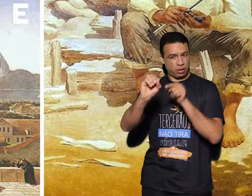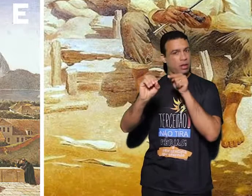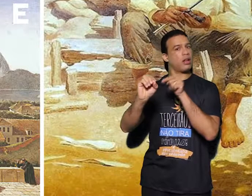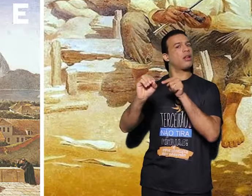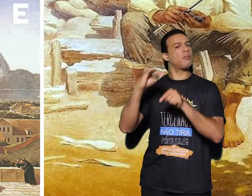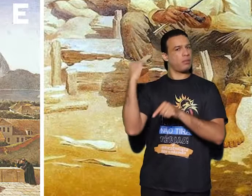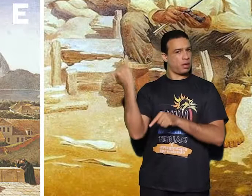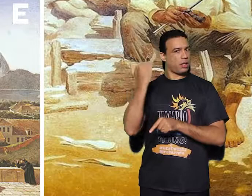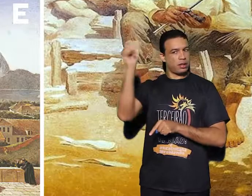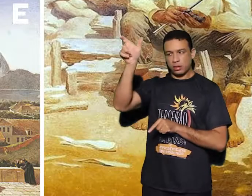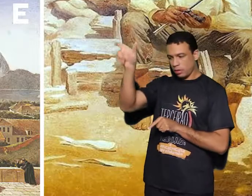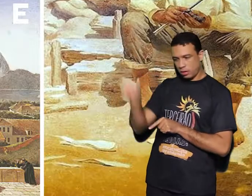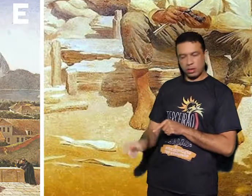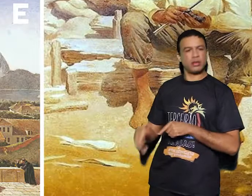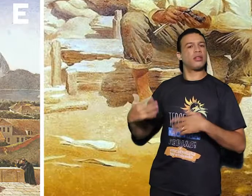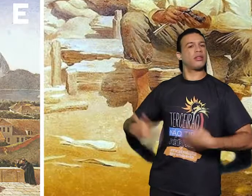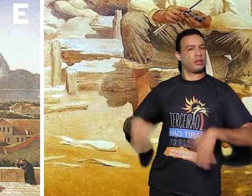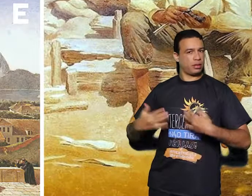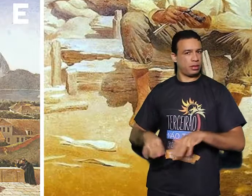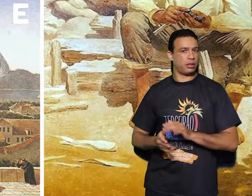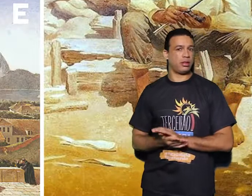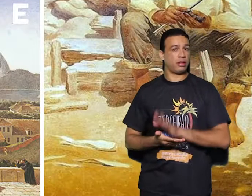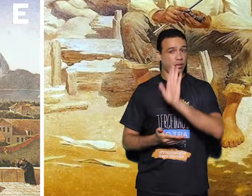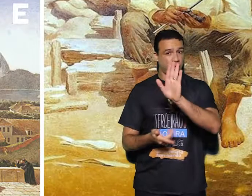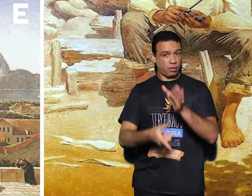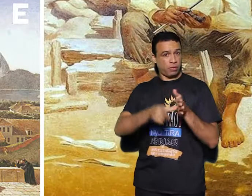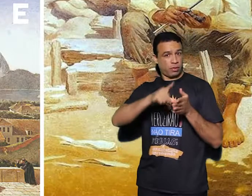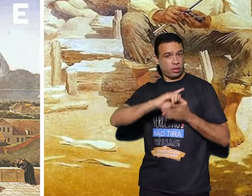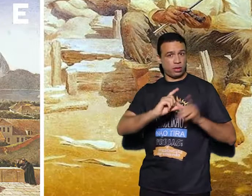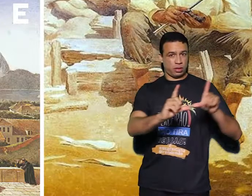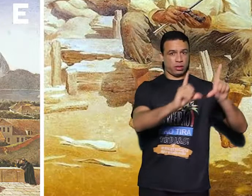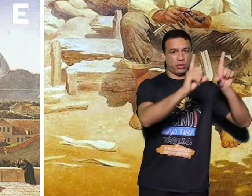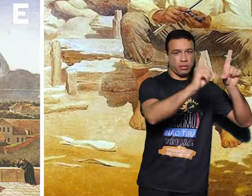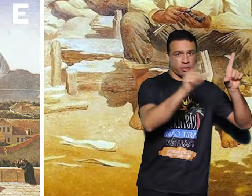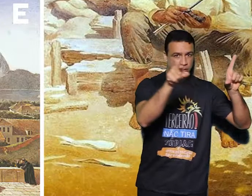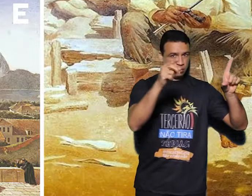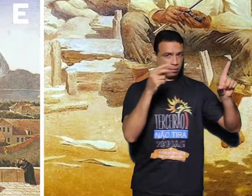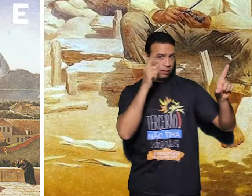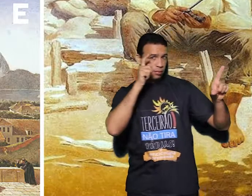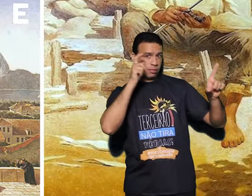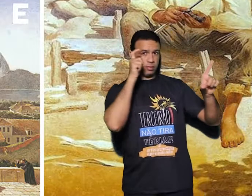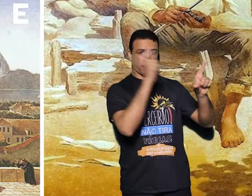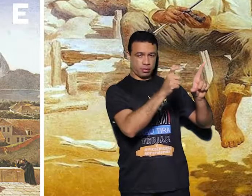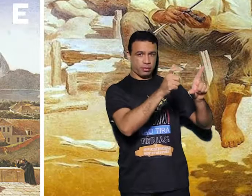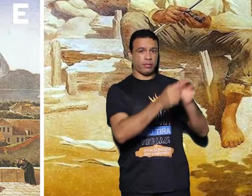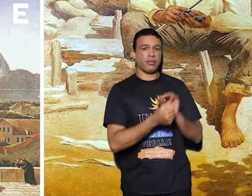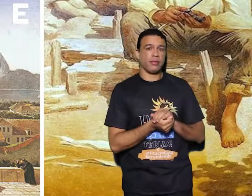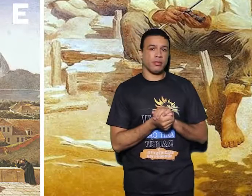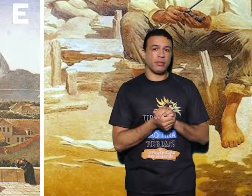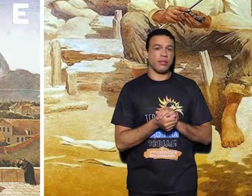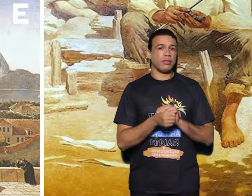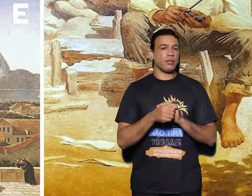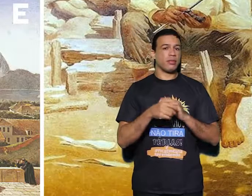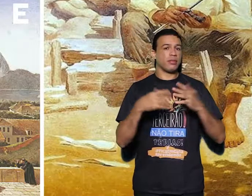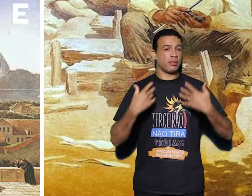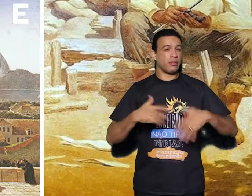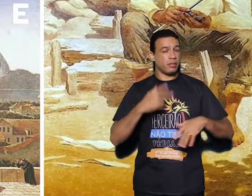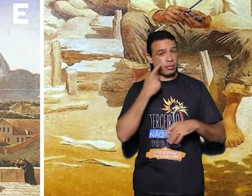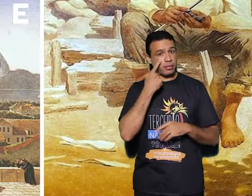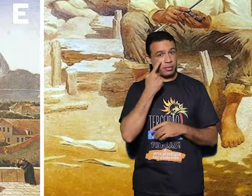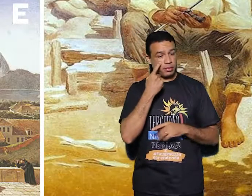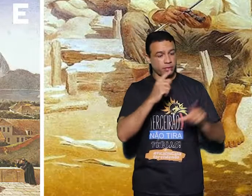arte brasileira. Não sei se alguém, volta só um pouquinho a imagem aí, não sei se alguém prestou atenção, né, mas se a gente olhar com calma